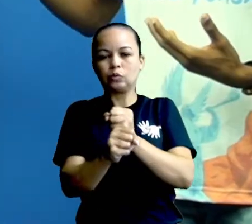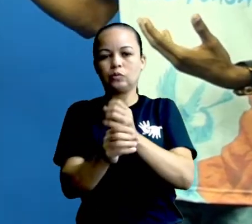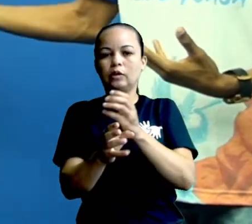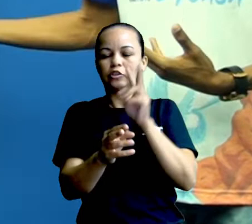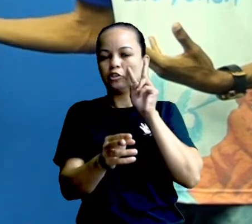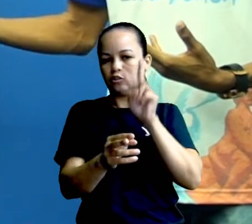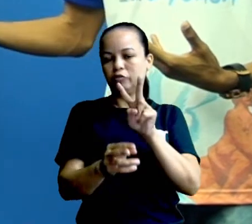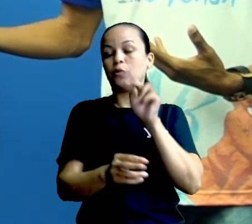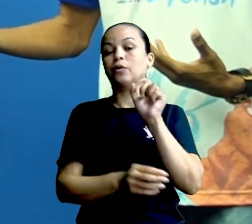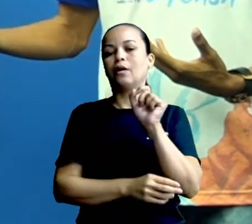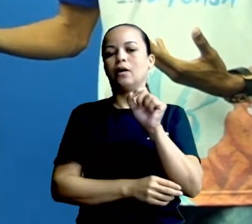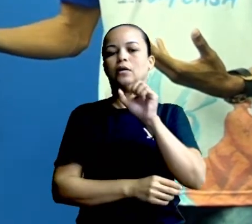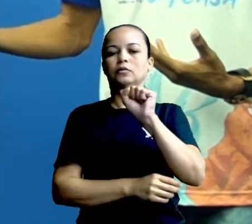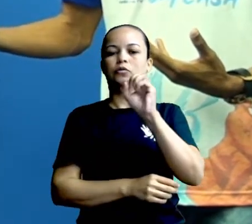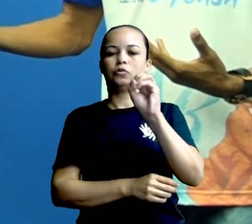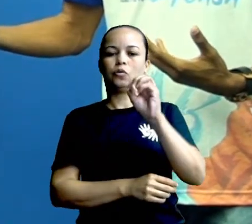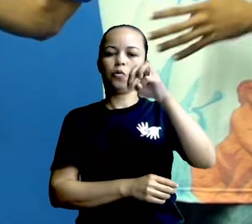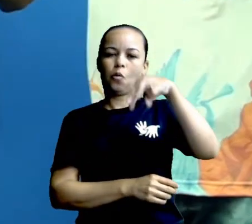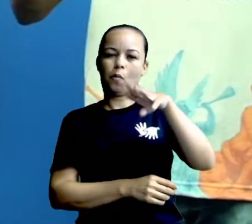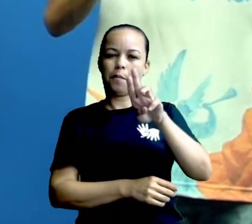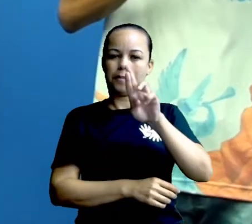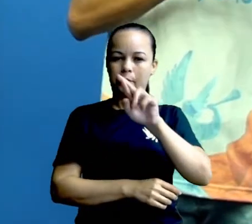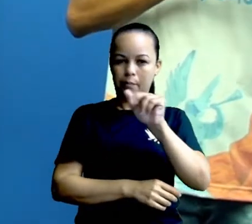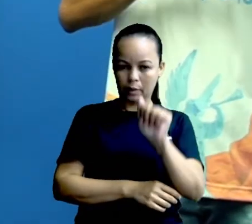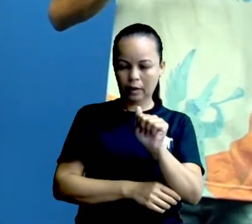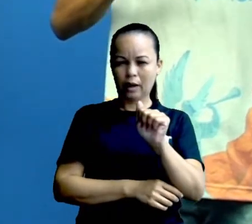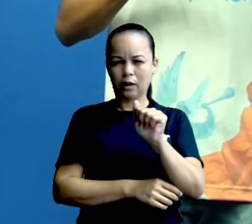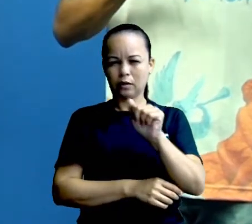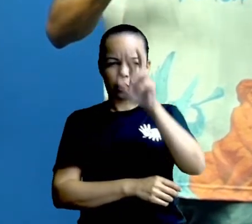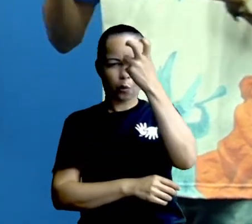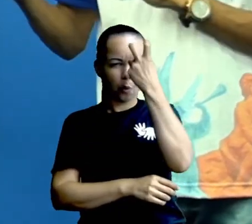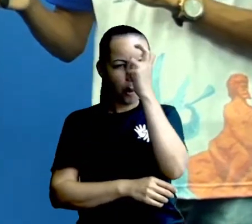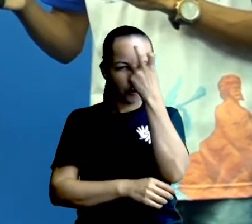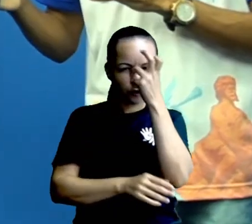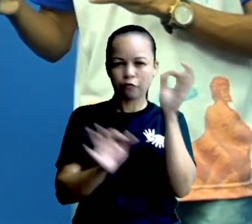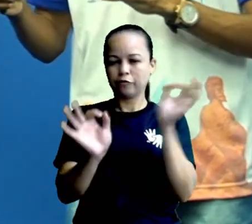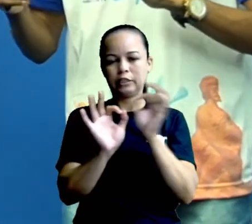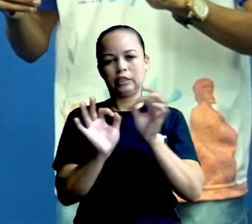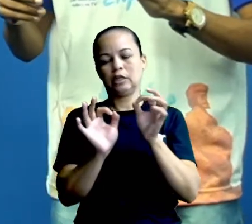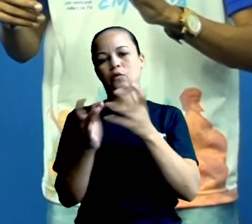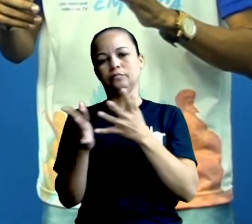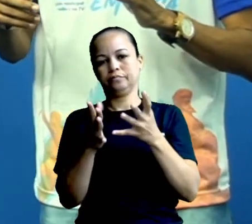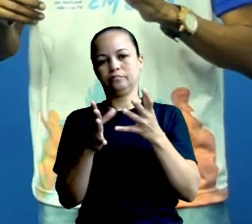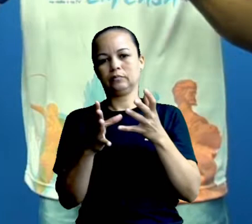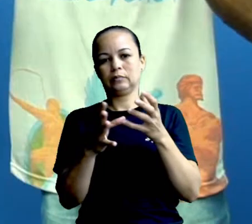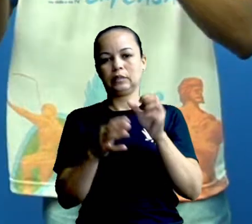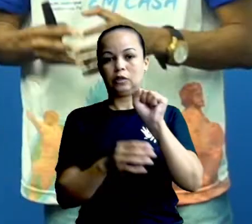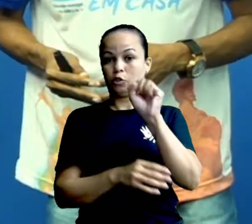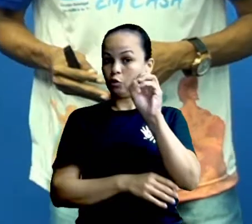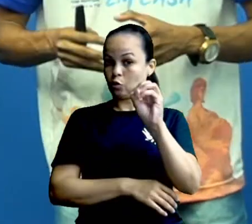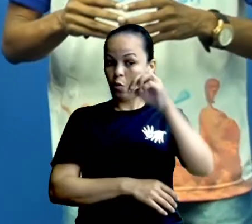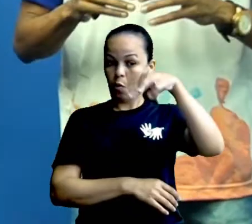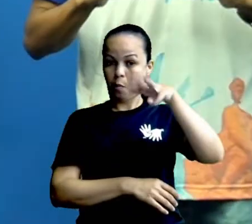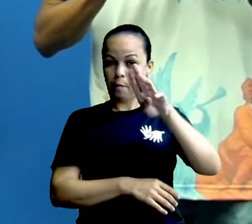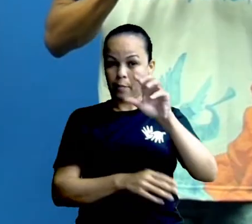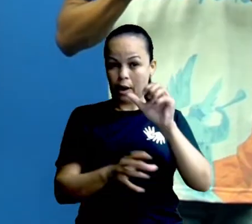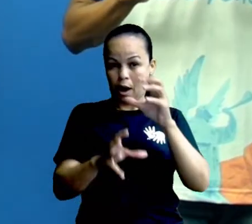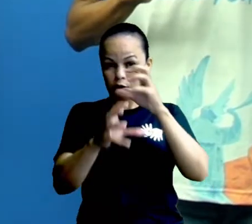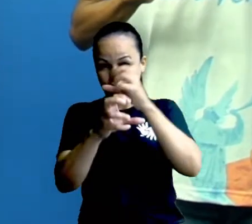gente vê sombra. Então, não vamos confundir sombra e penumbra. Sombra é totalmente